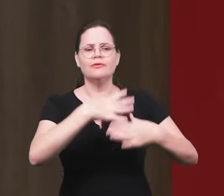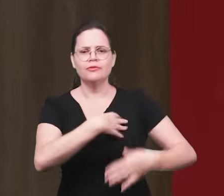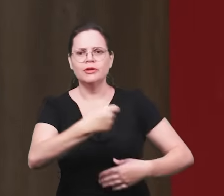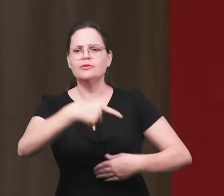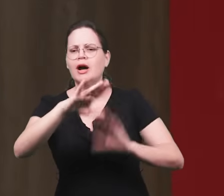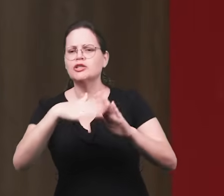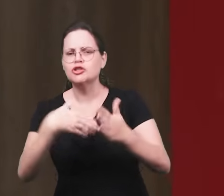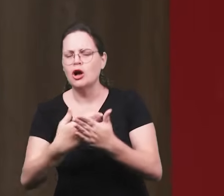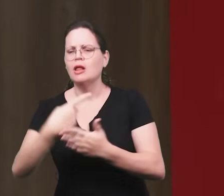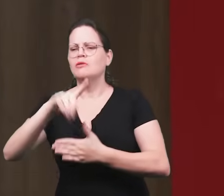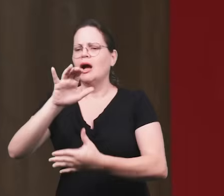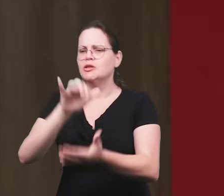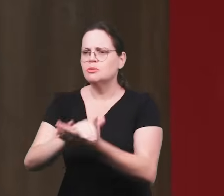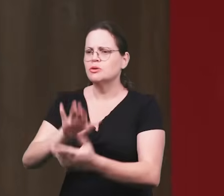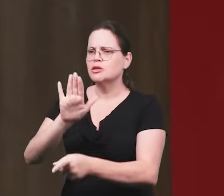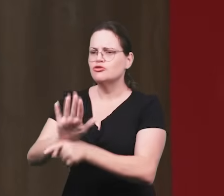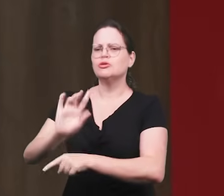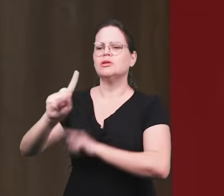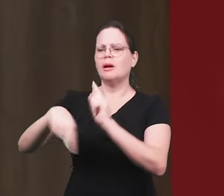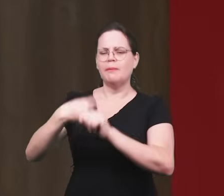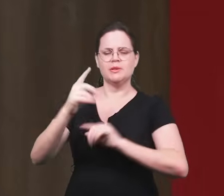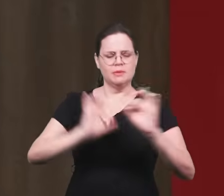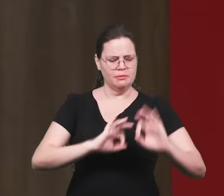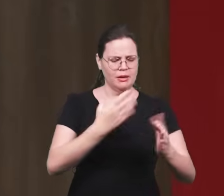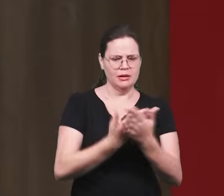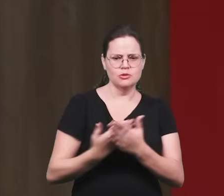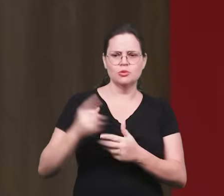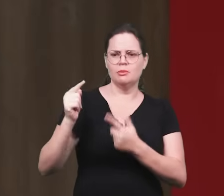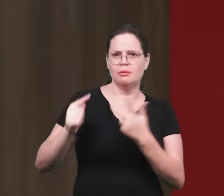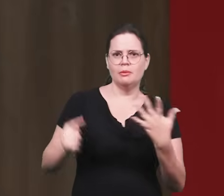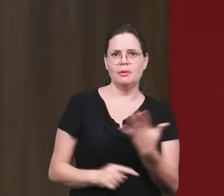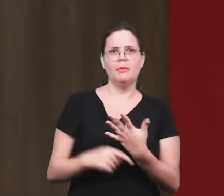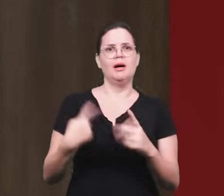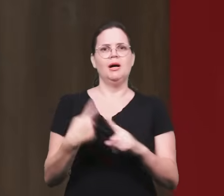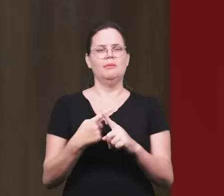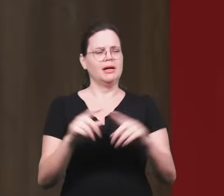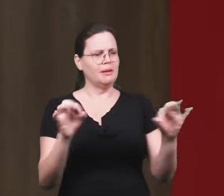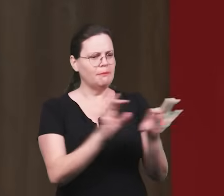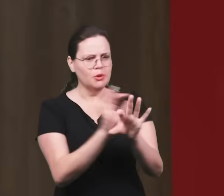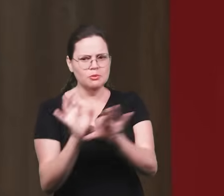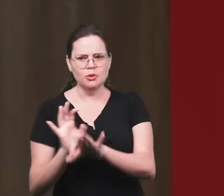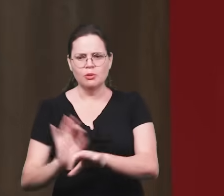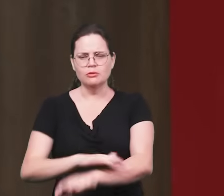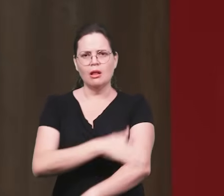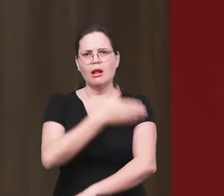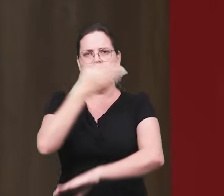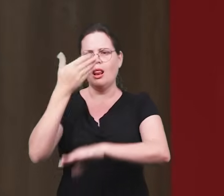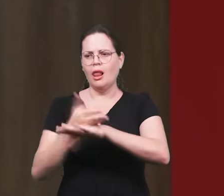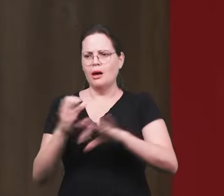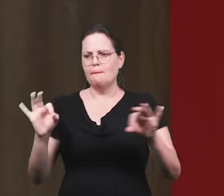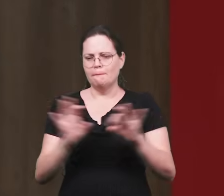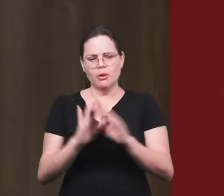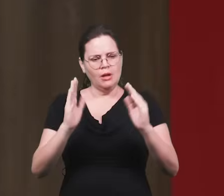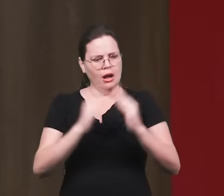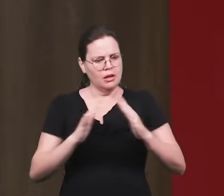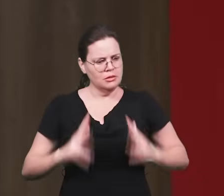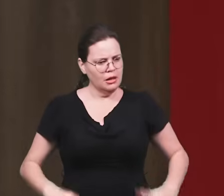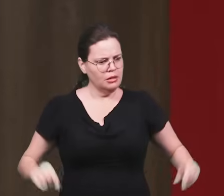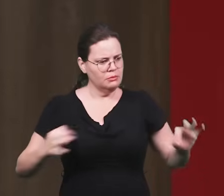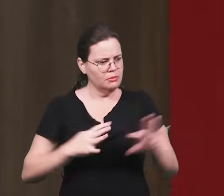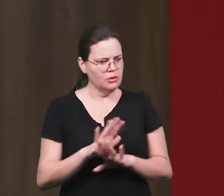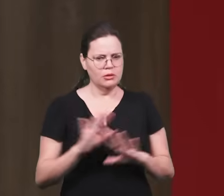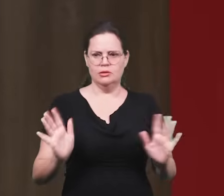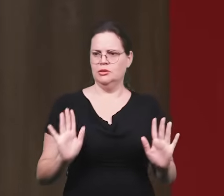dia, o estudo do filho está organizado, o que o marido solicitou para fazer está feito, a casa está arrumada, o supermercado está